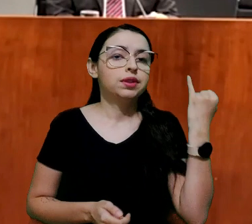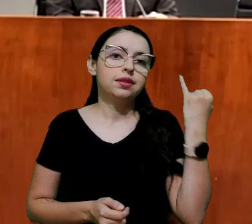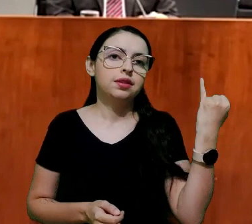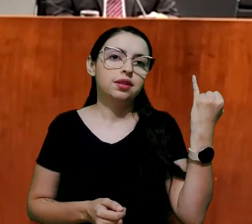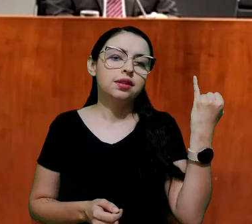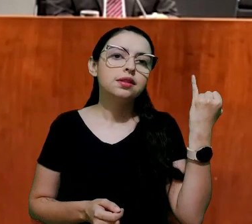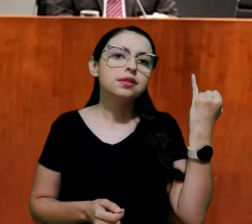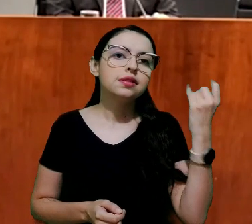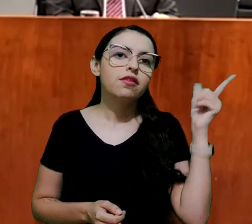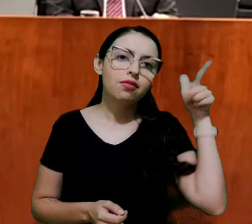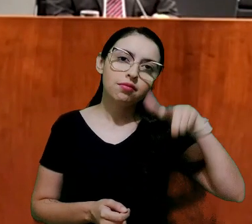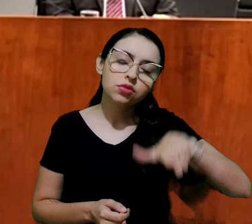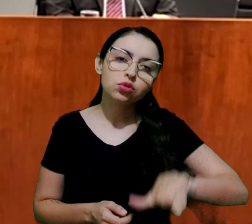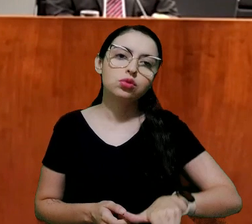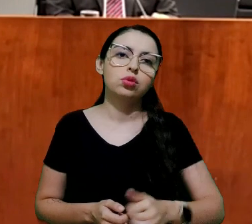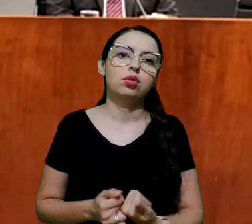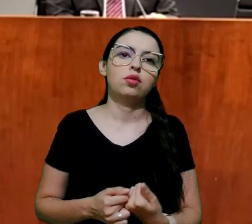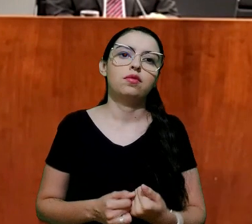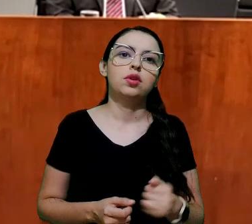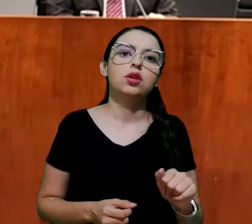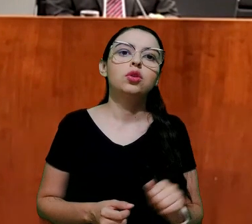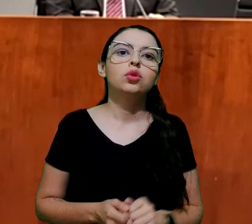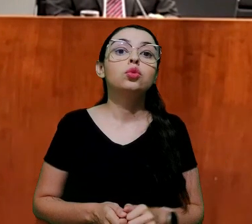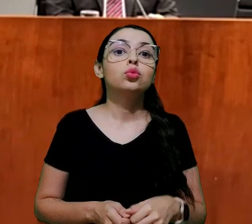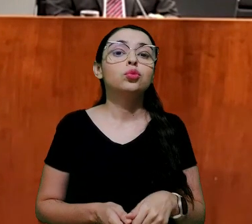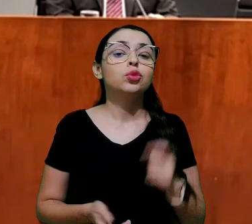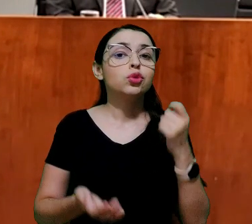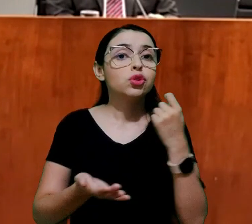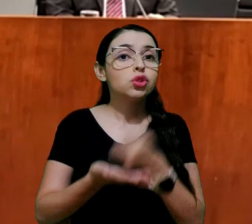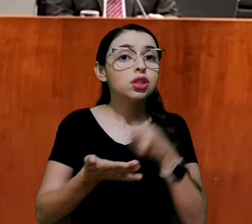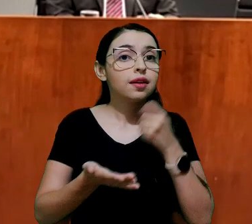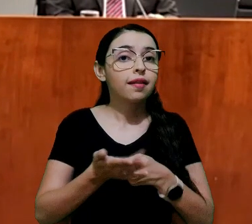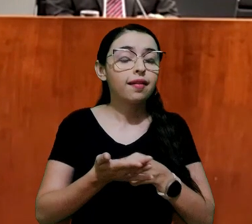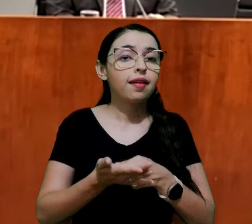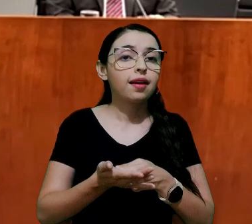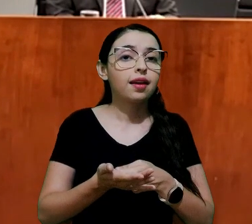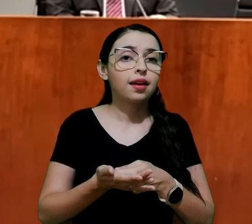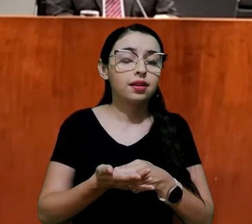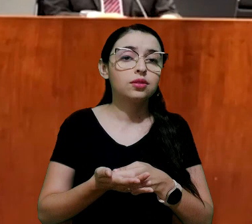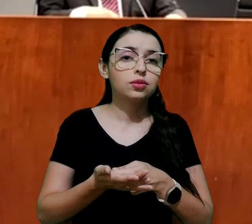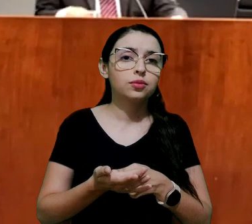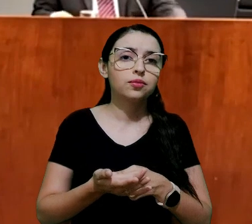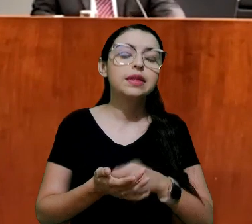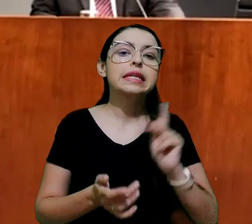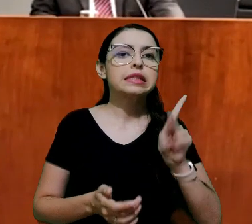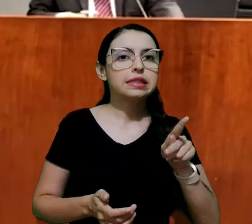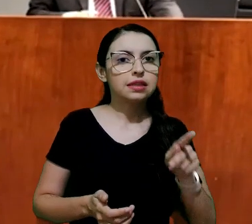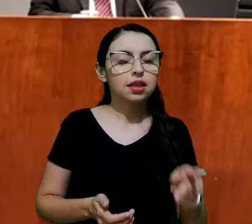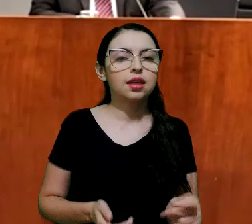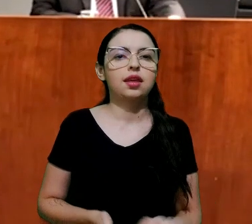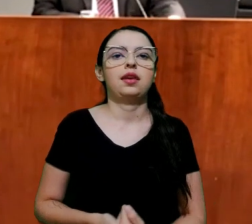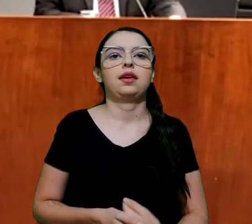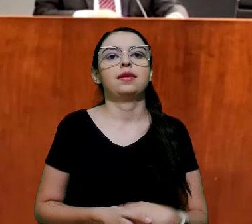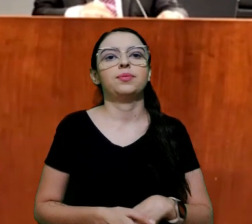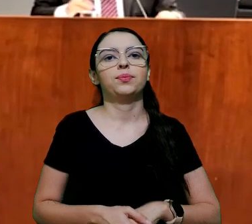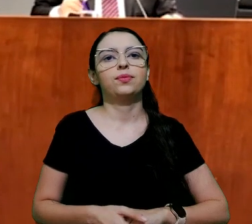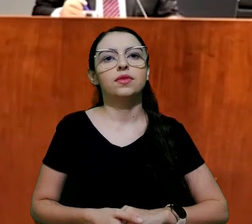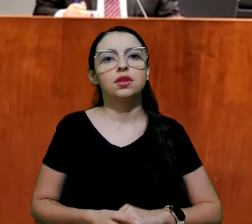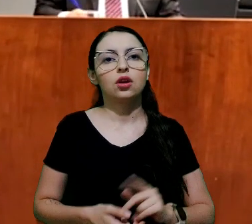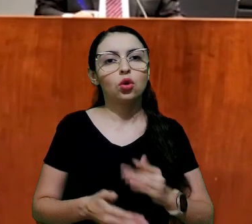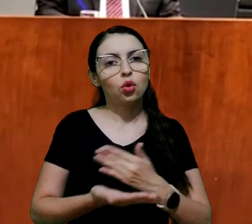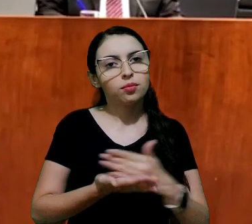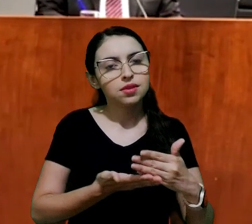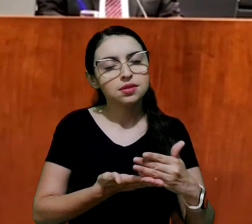direito e de como nós estamos submetidos à legalidade. Daí começamos a ter as